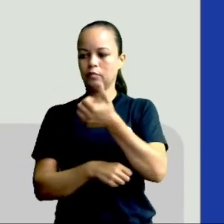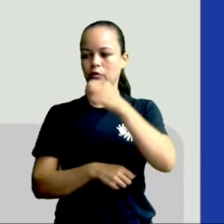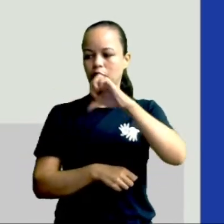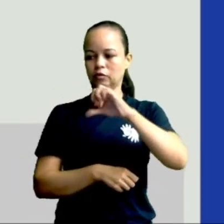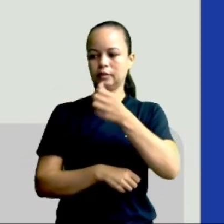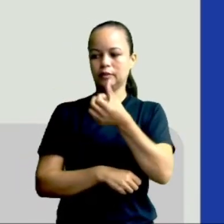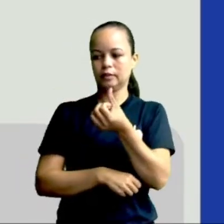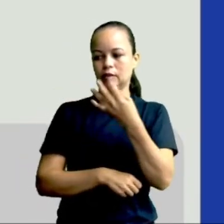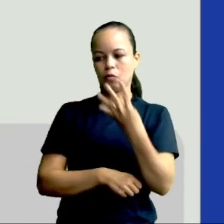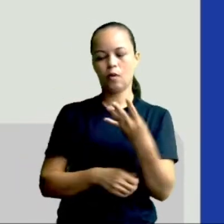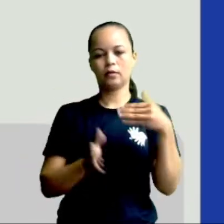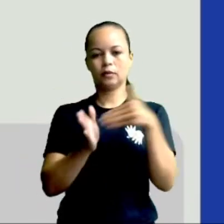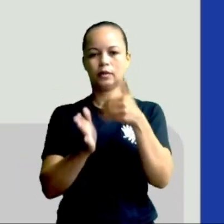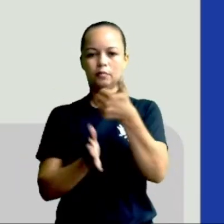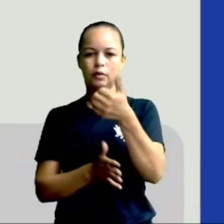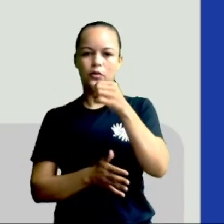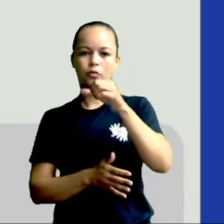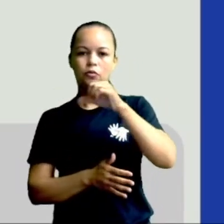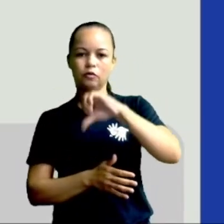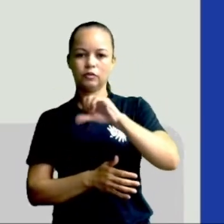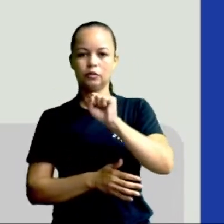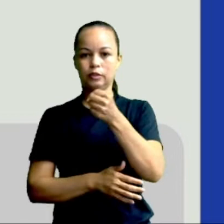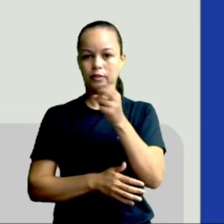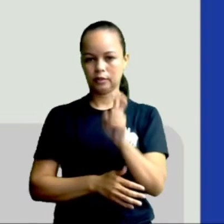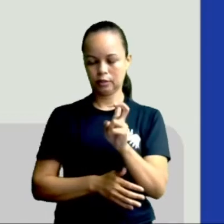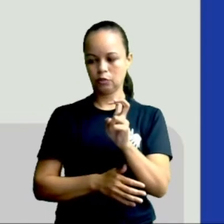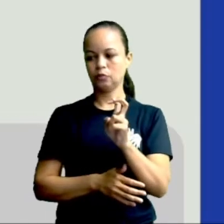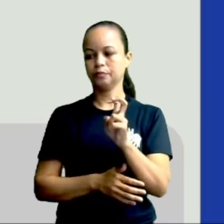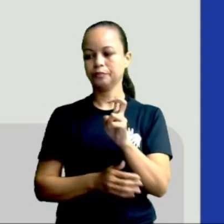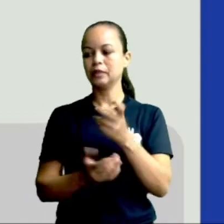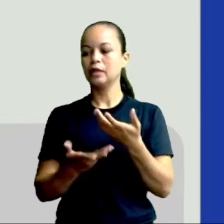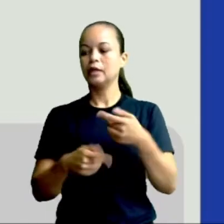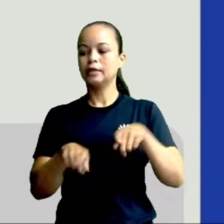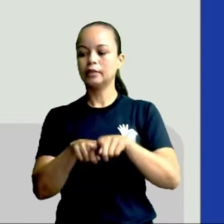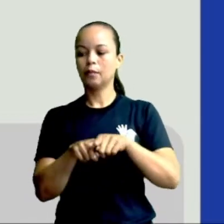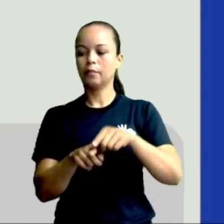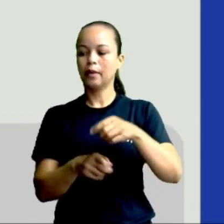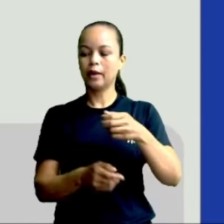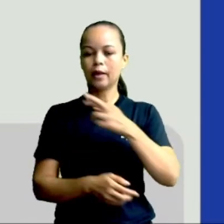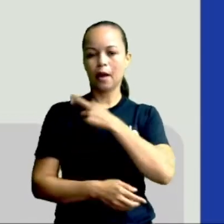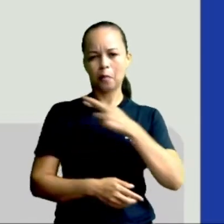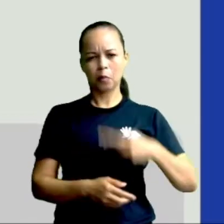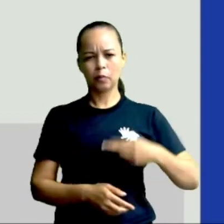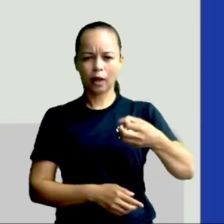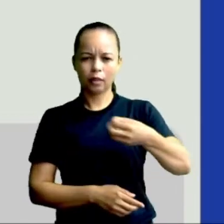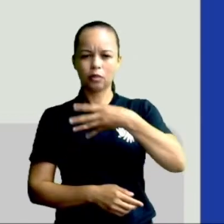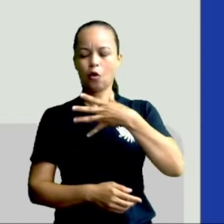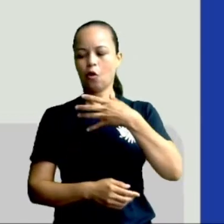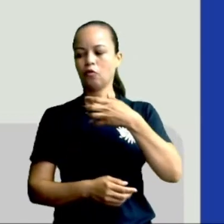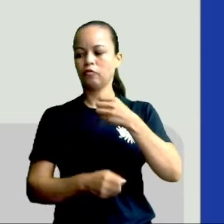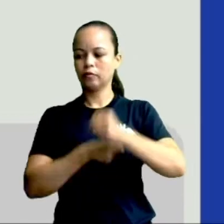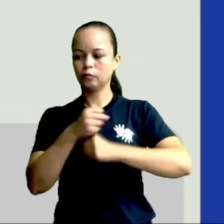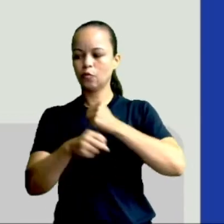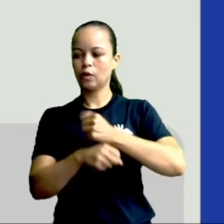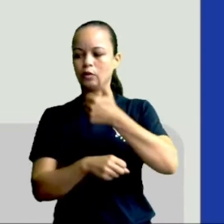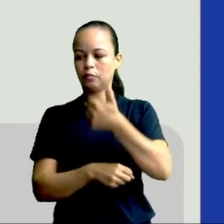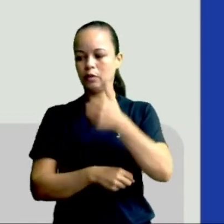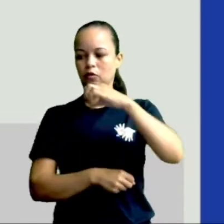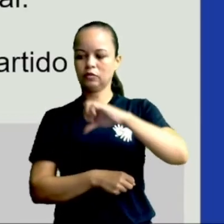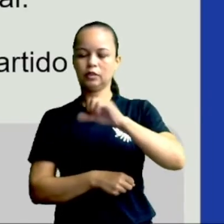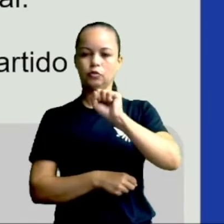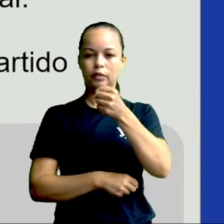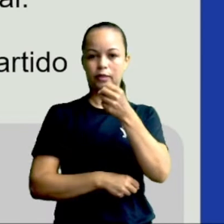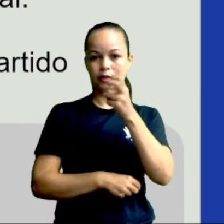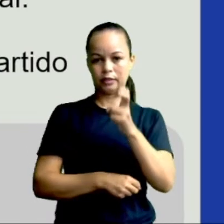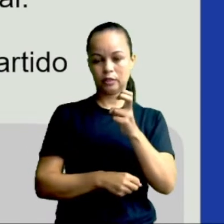1985, durando aí 21 anos, e a Nova República, que iniciou em 1985